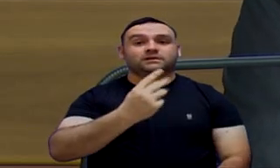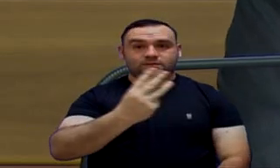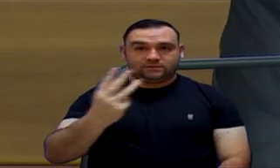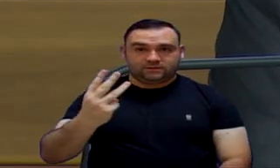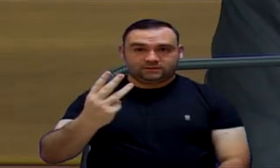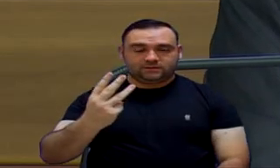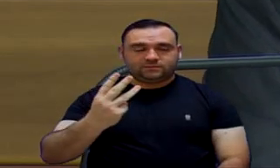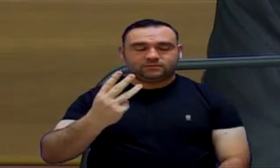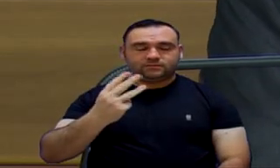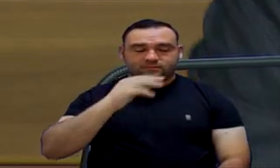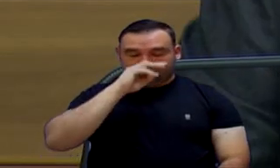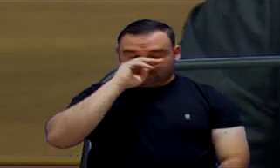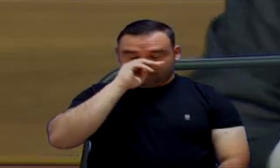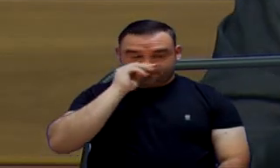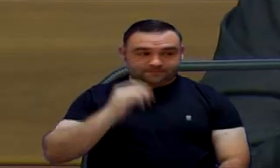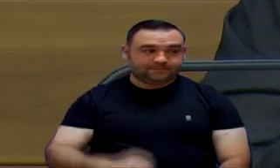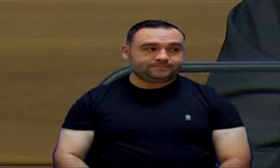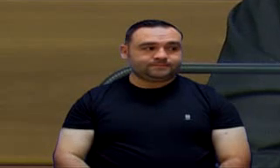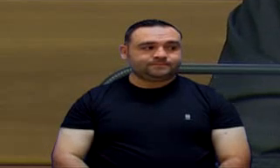formulários